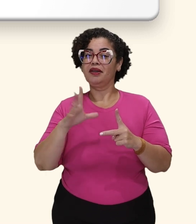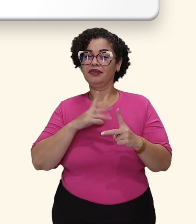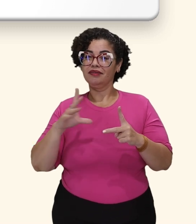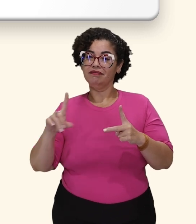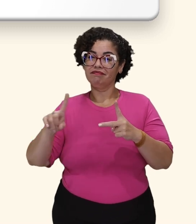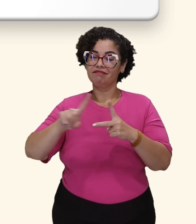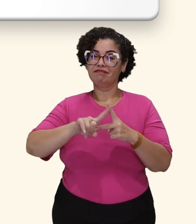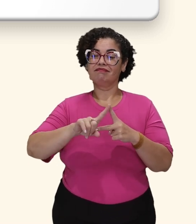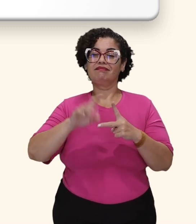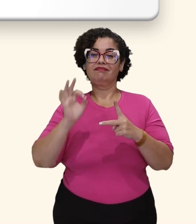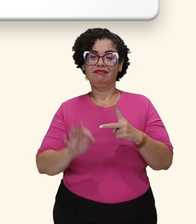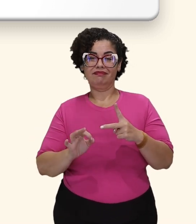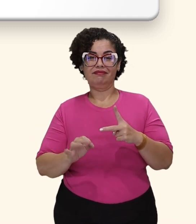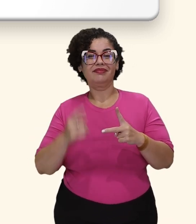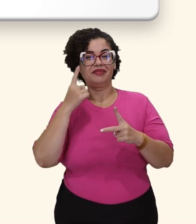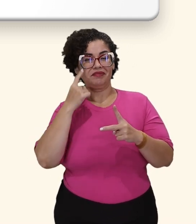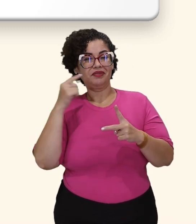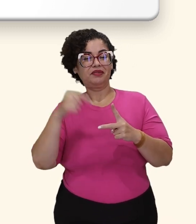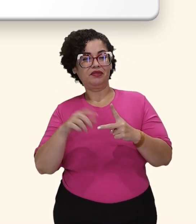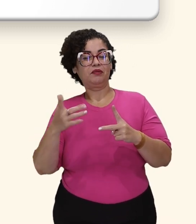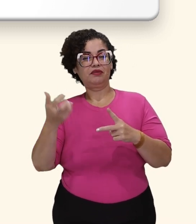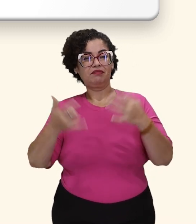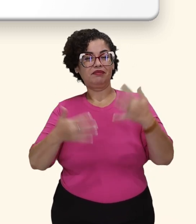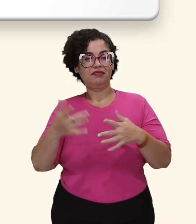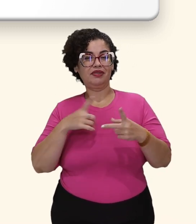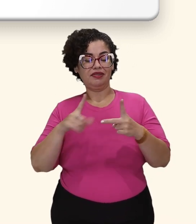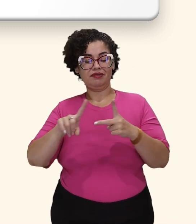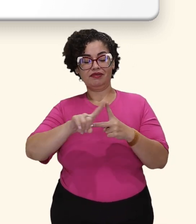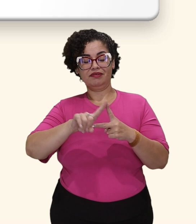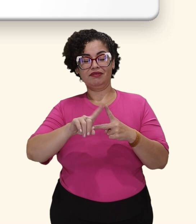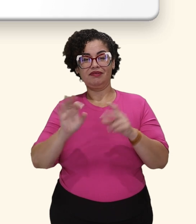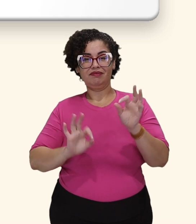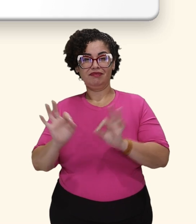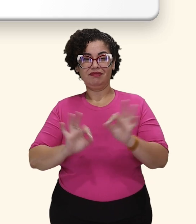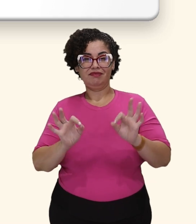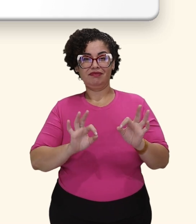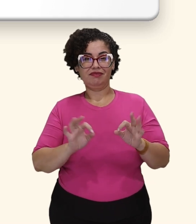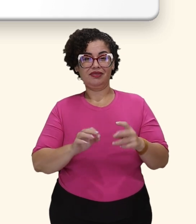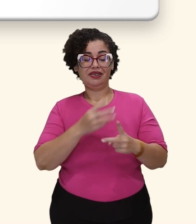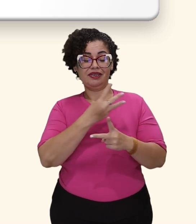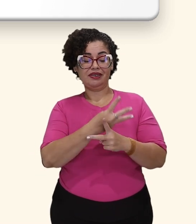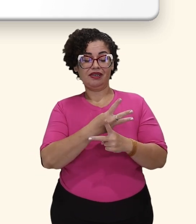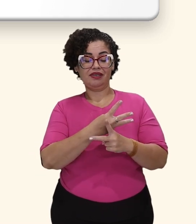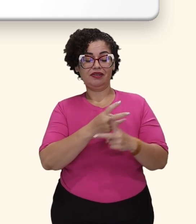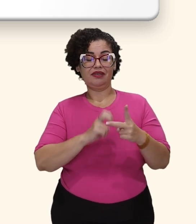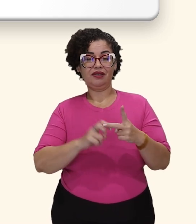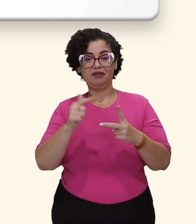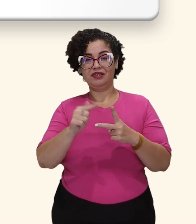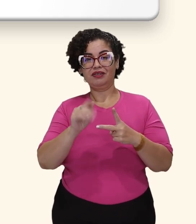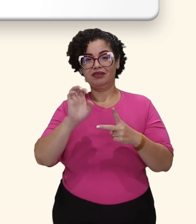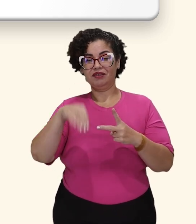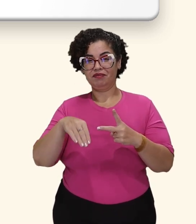precisar para encaixá-lo aqui. Tá? A gente viu isso ali quando estávamos montando o triângulo 3, 5 e